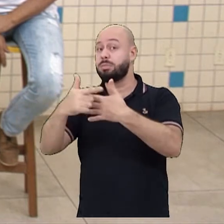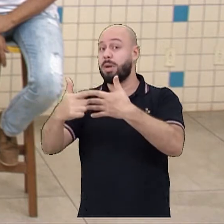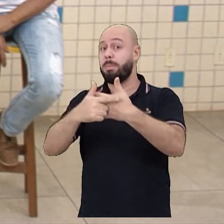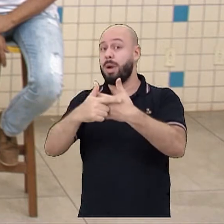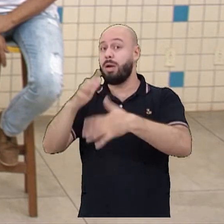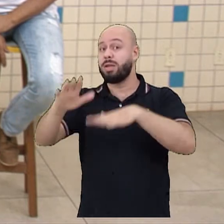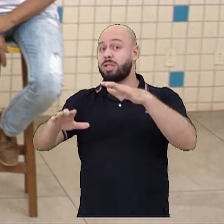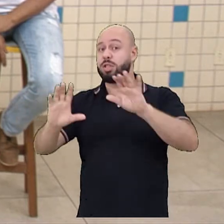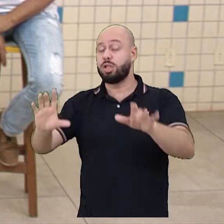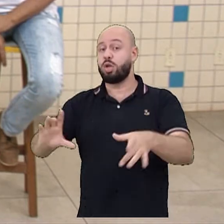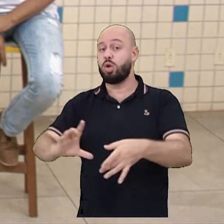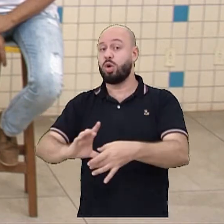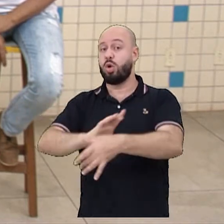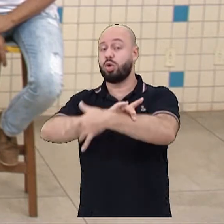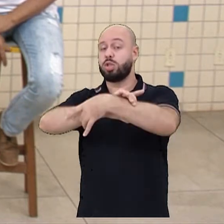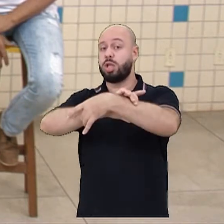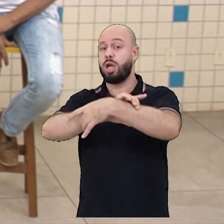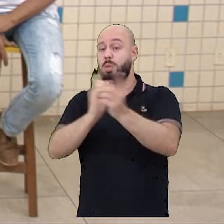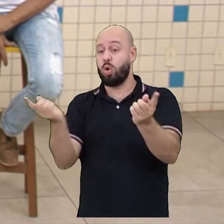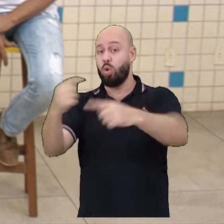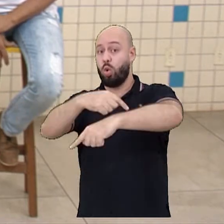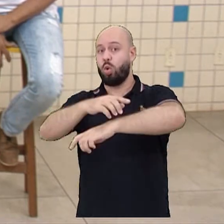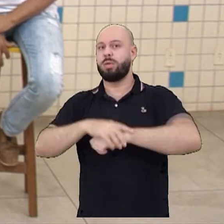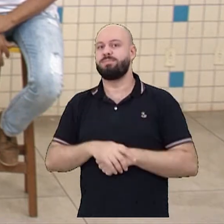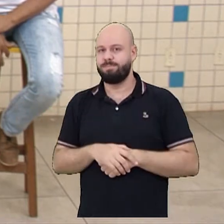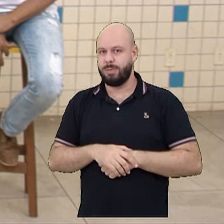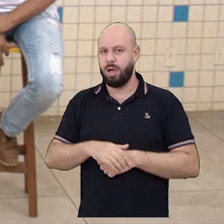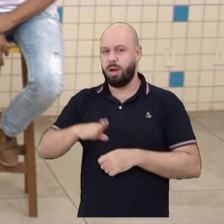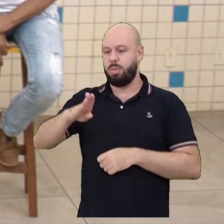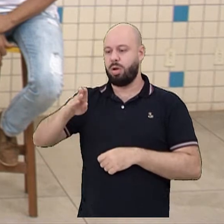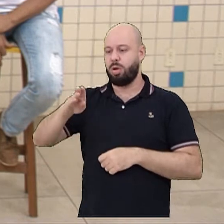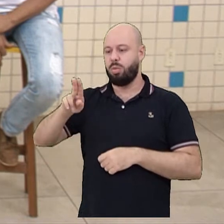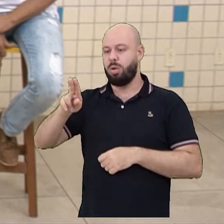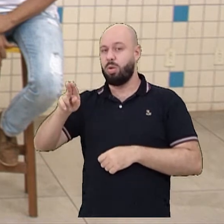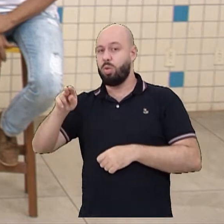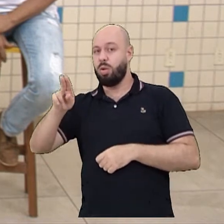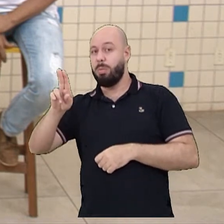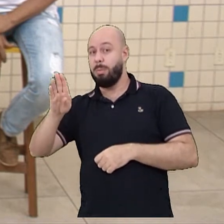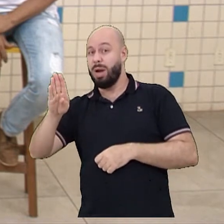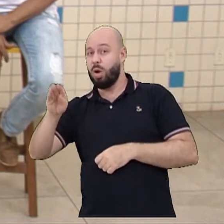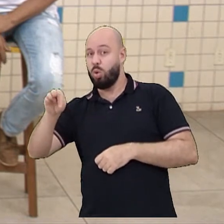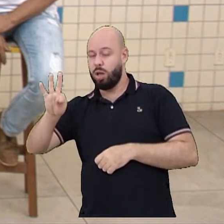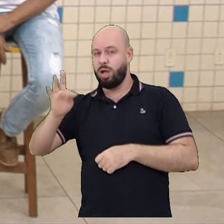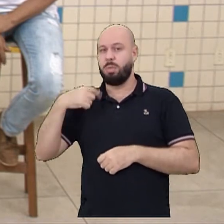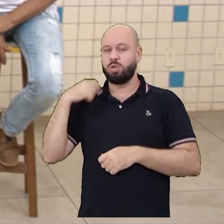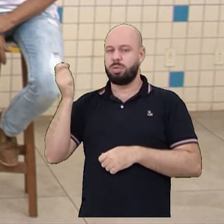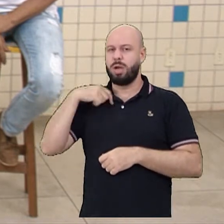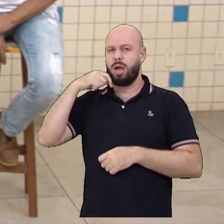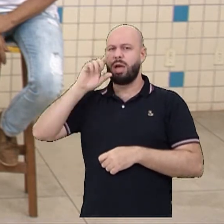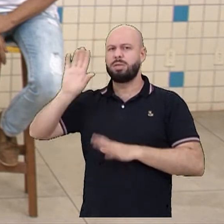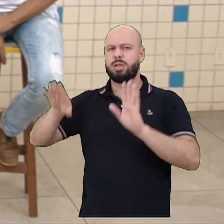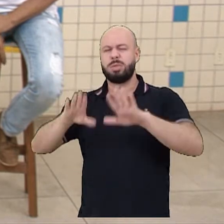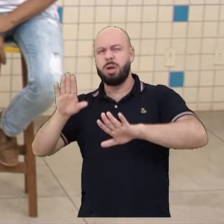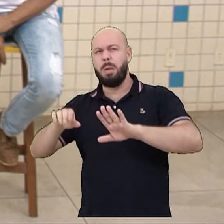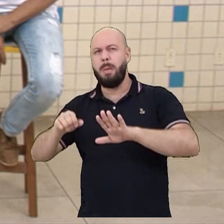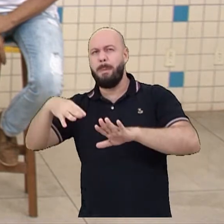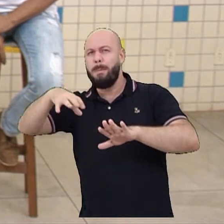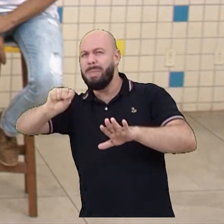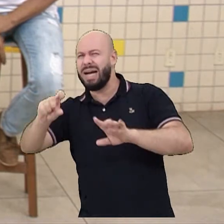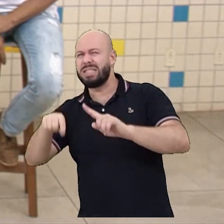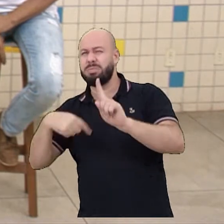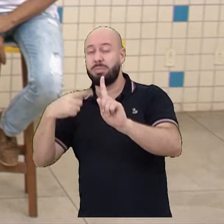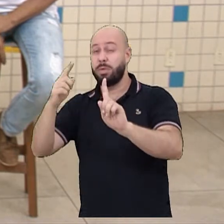de conjunção adversativa, o but também, né? Na maioria das vezes ele vem como mas